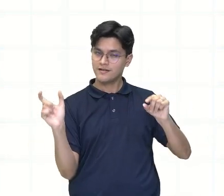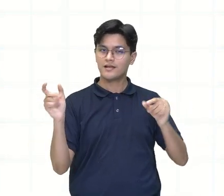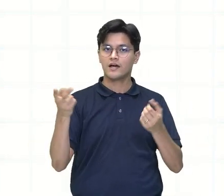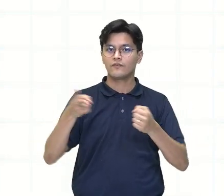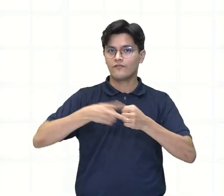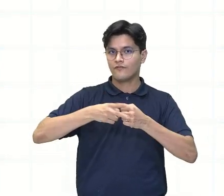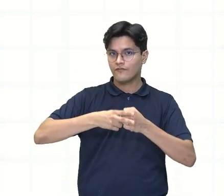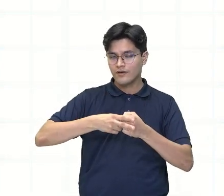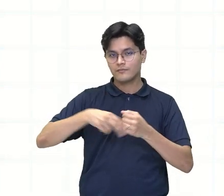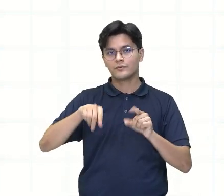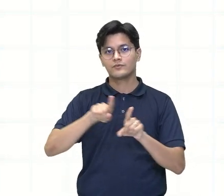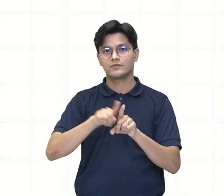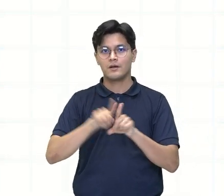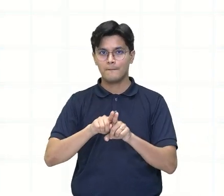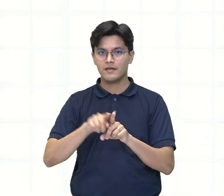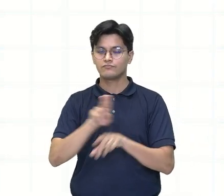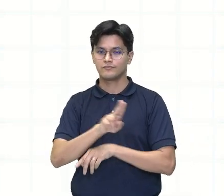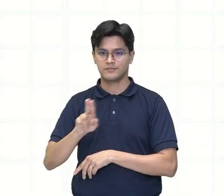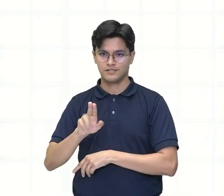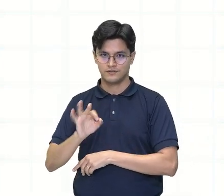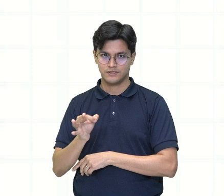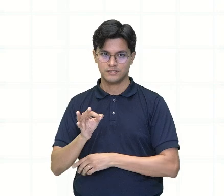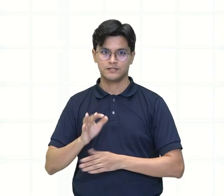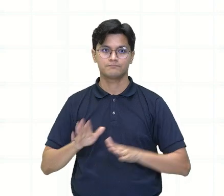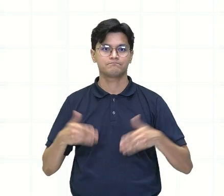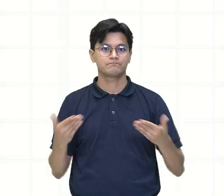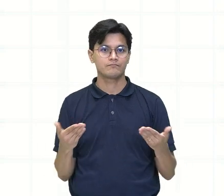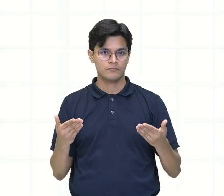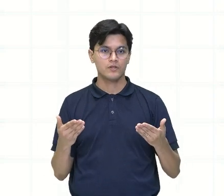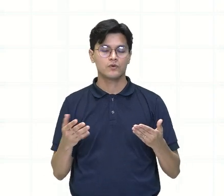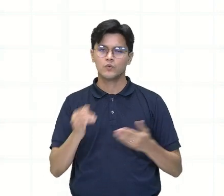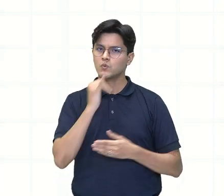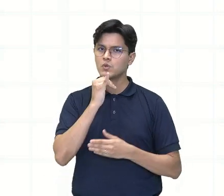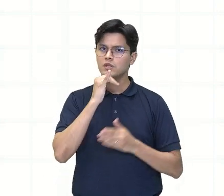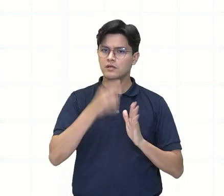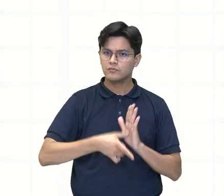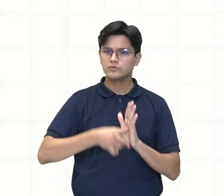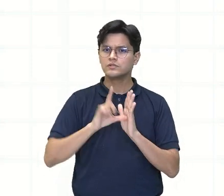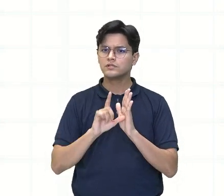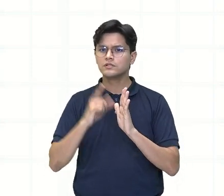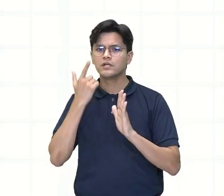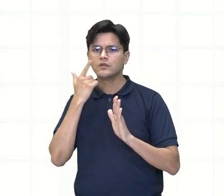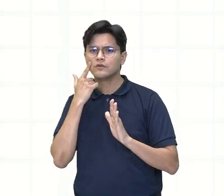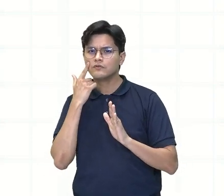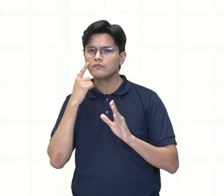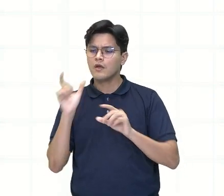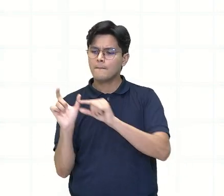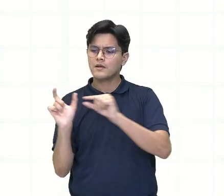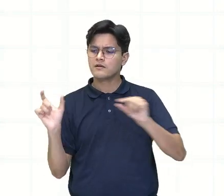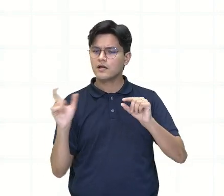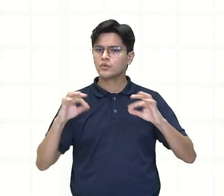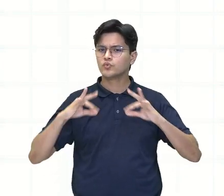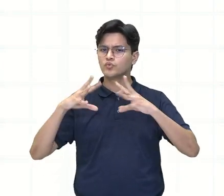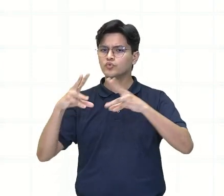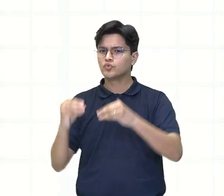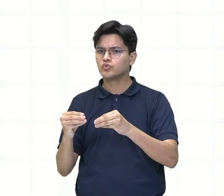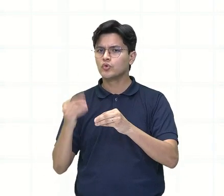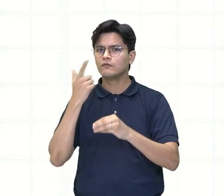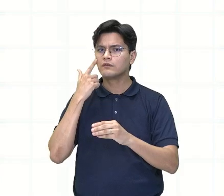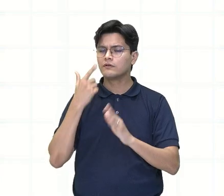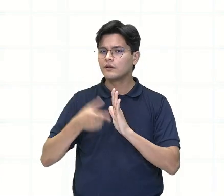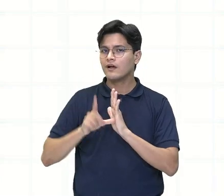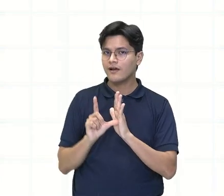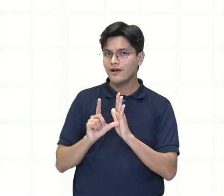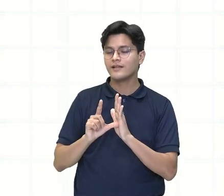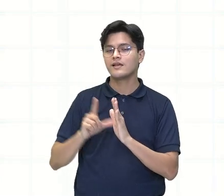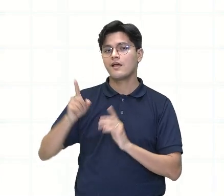dois núcleos, um verbal e um nominal. Portanto, todos os predicados acima são classificados como verbo